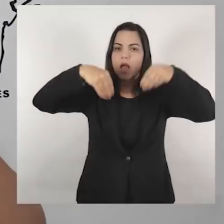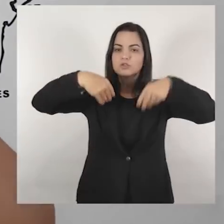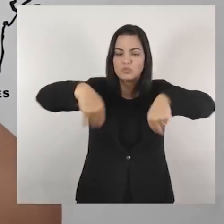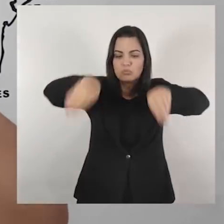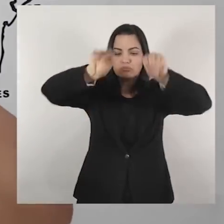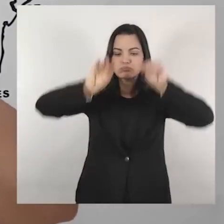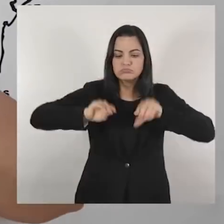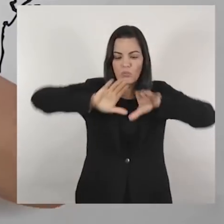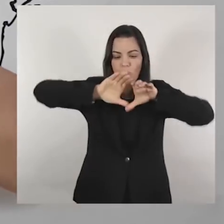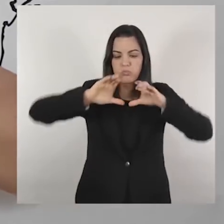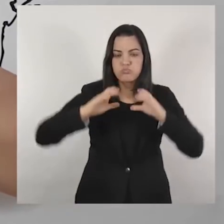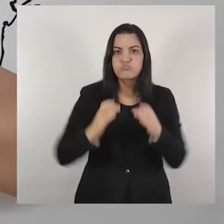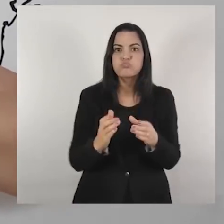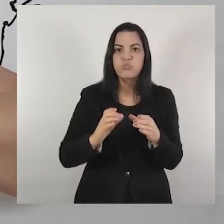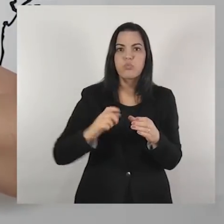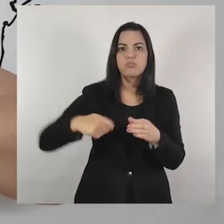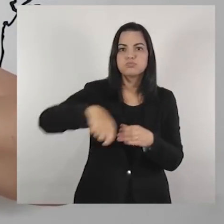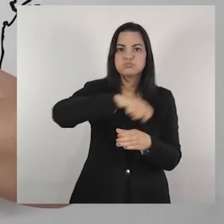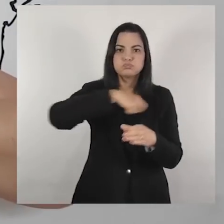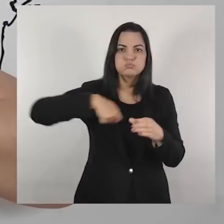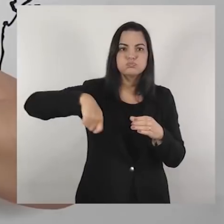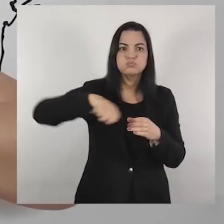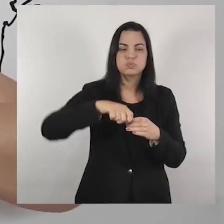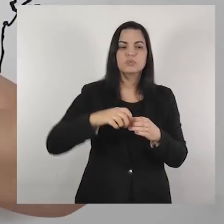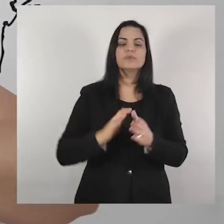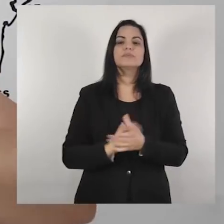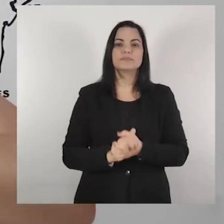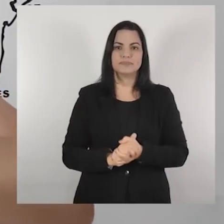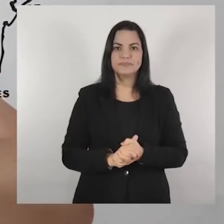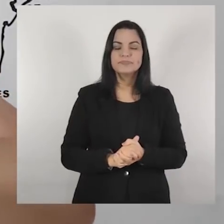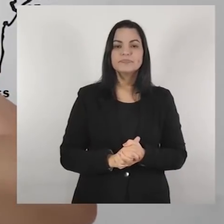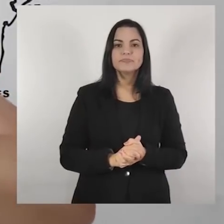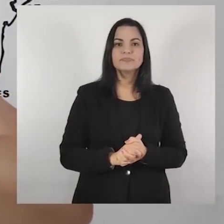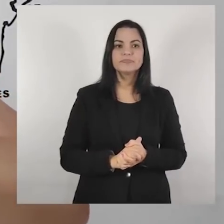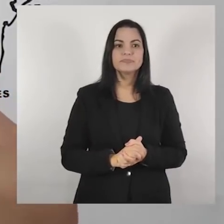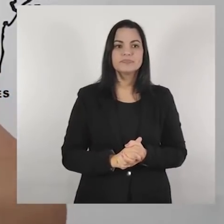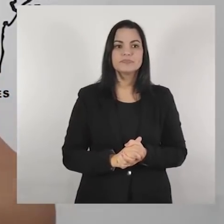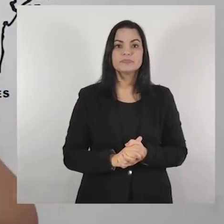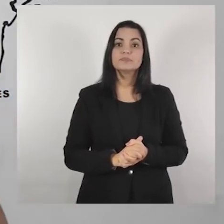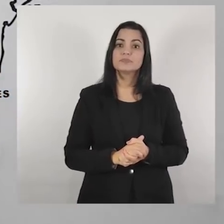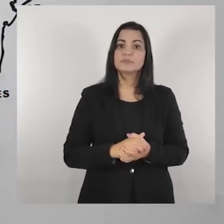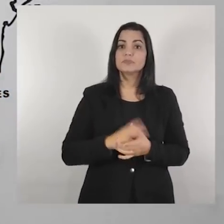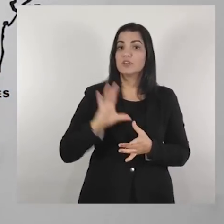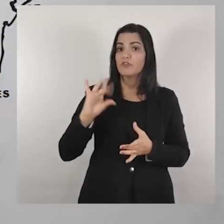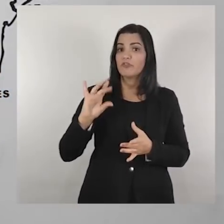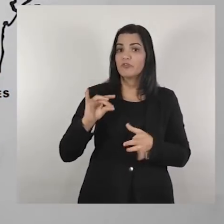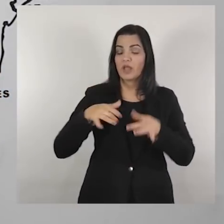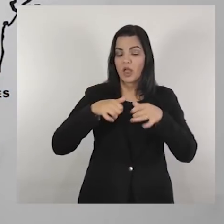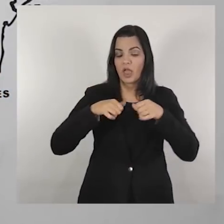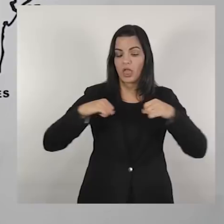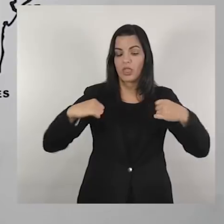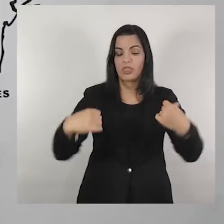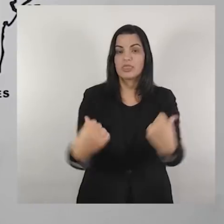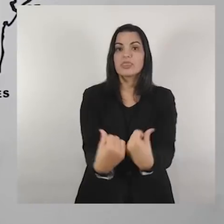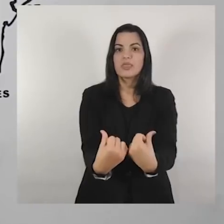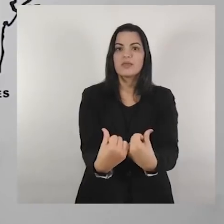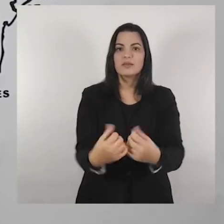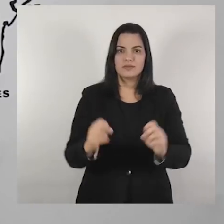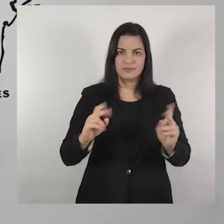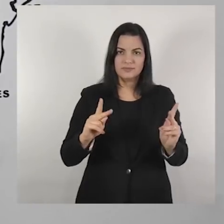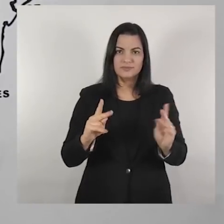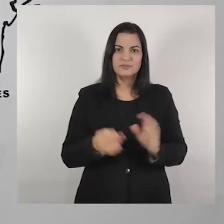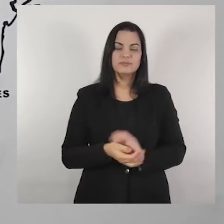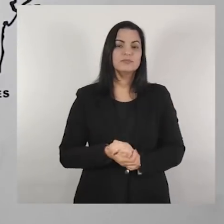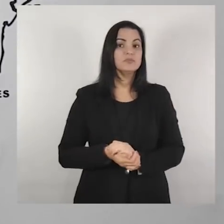Então, você coloca um plástico aqui na tampa da garrafa, nessa parte que ficou aberta, e passa uma fita aqui do lado,